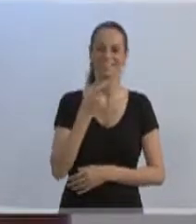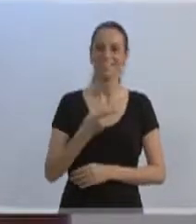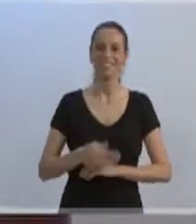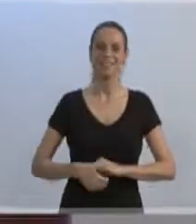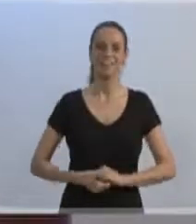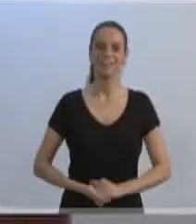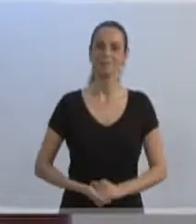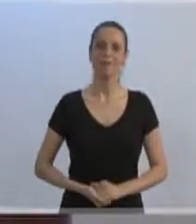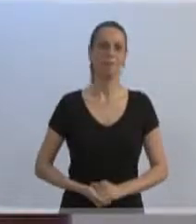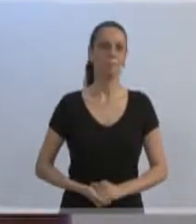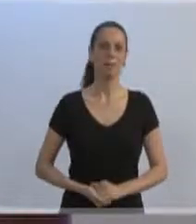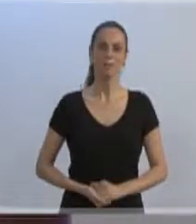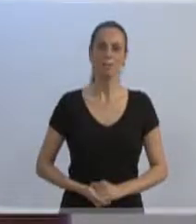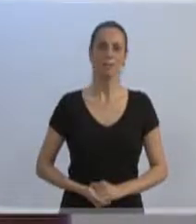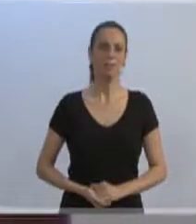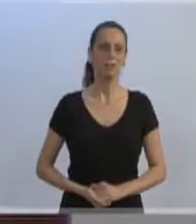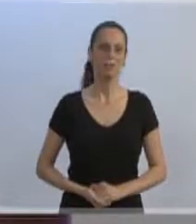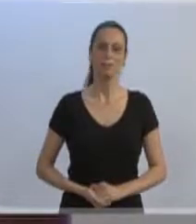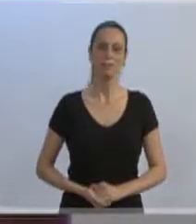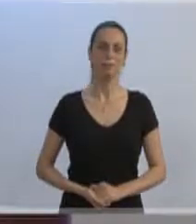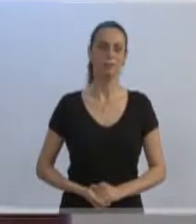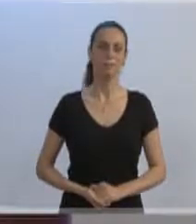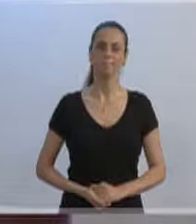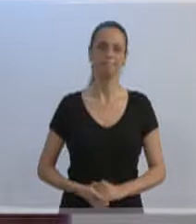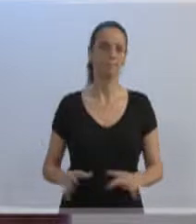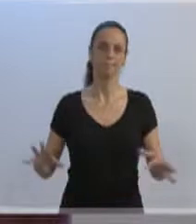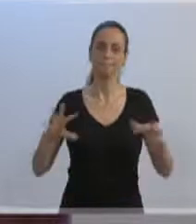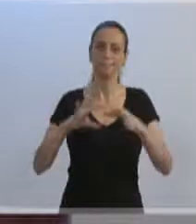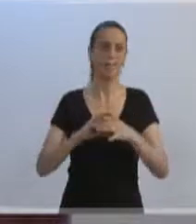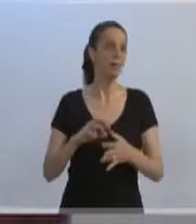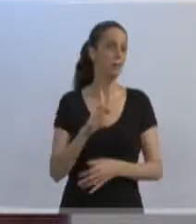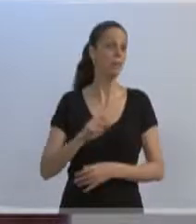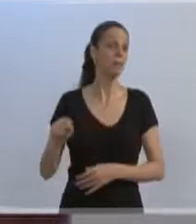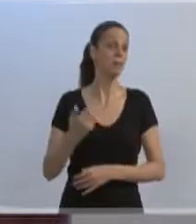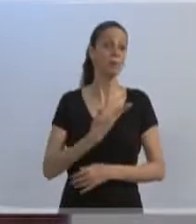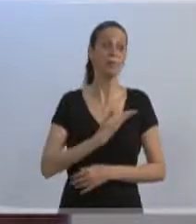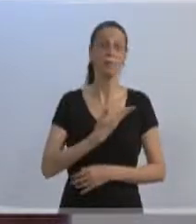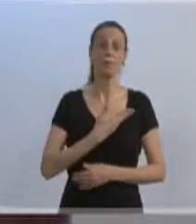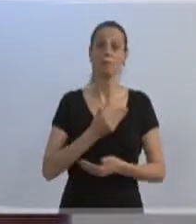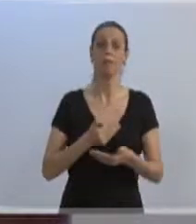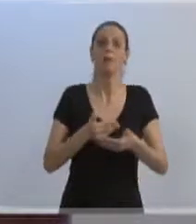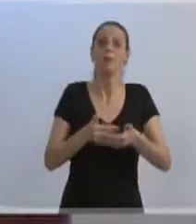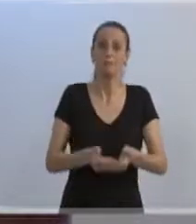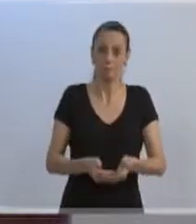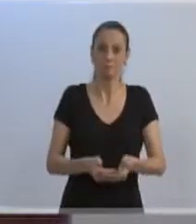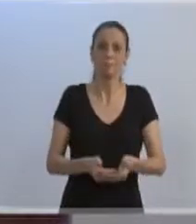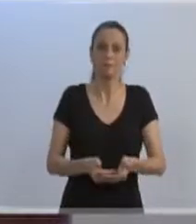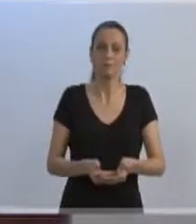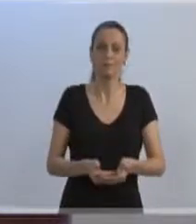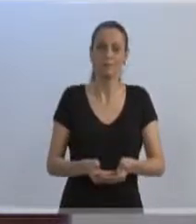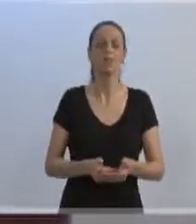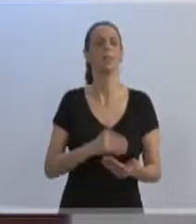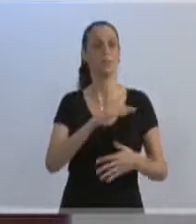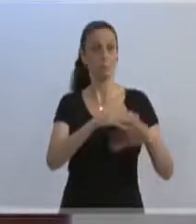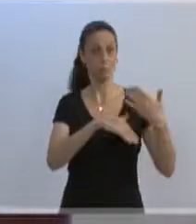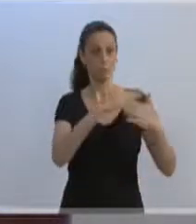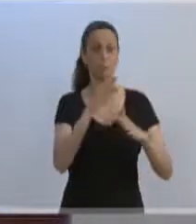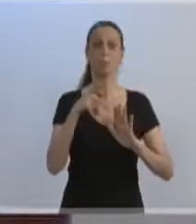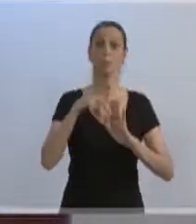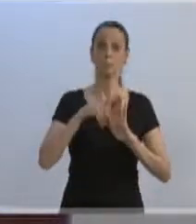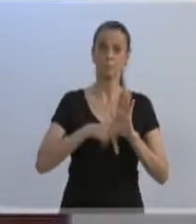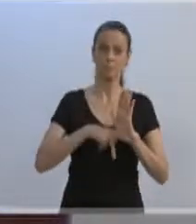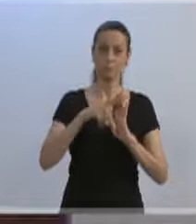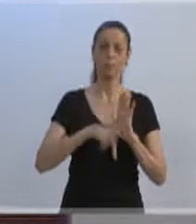pessoas ligadas à associação dos amigos do santo antônio que estão desenvolvendo um projeto